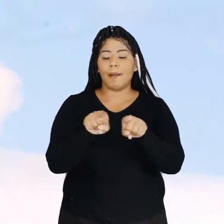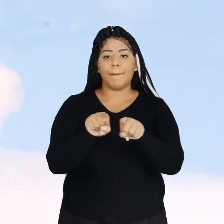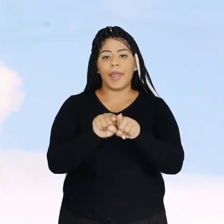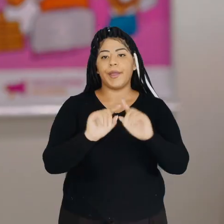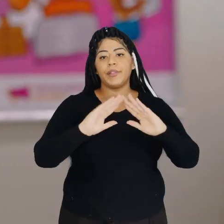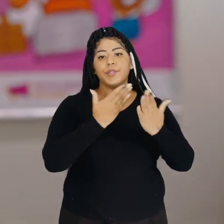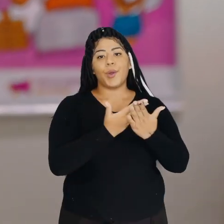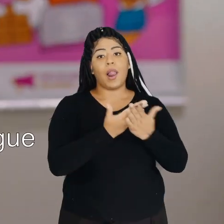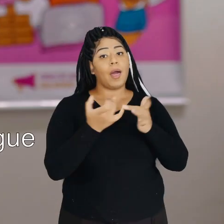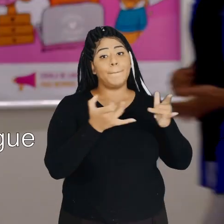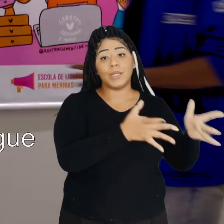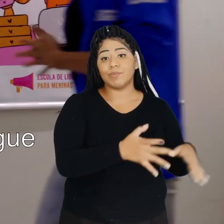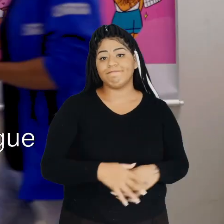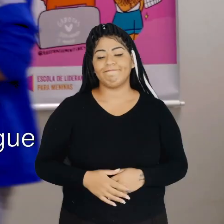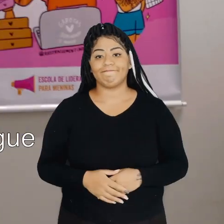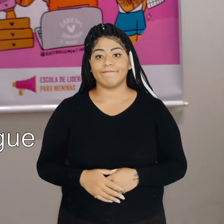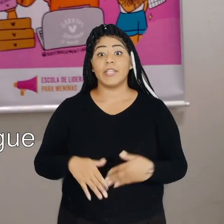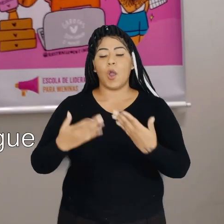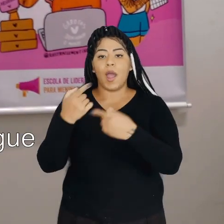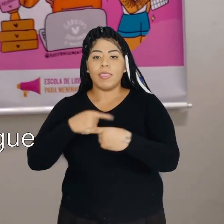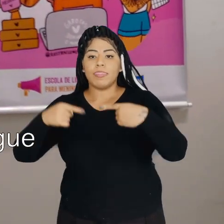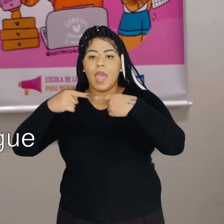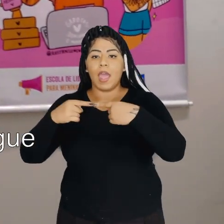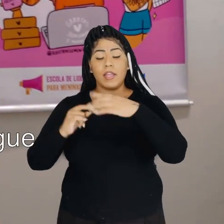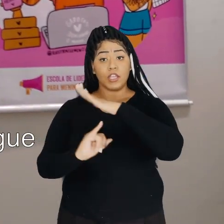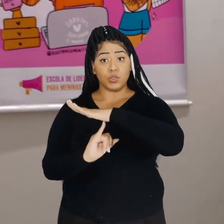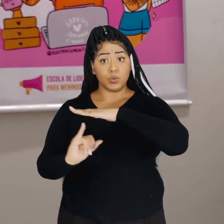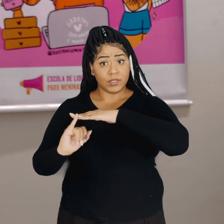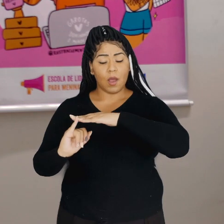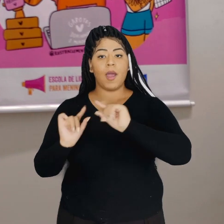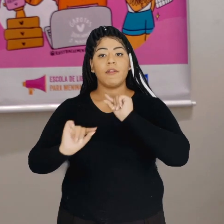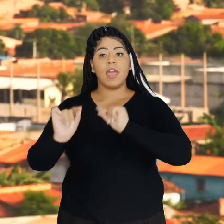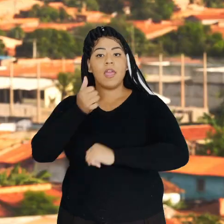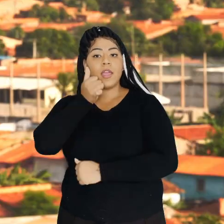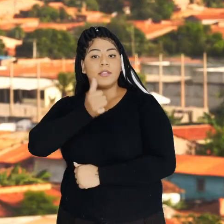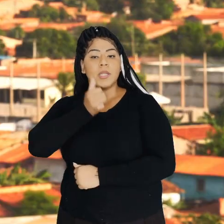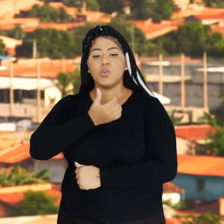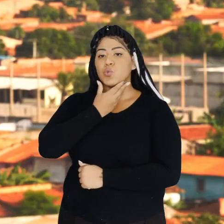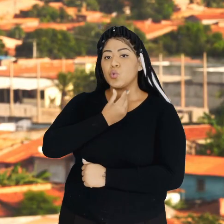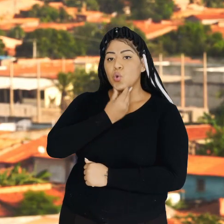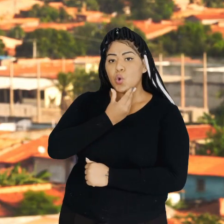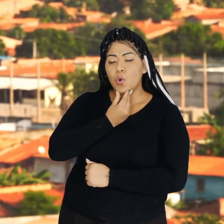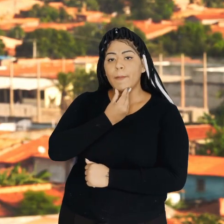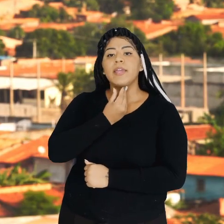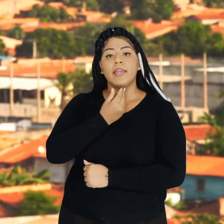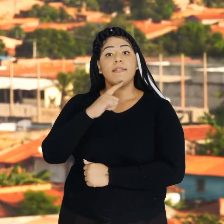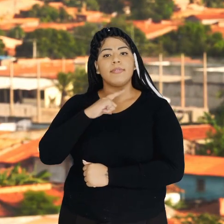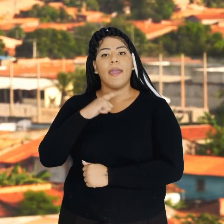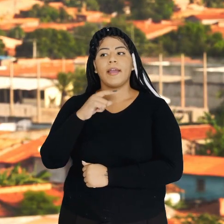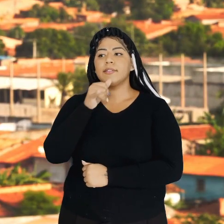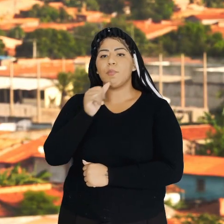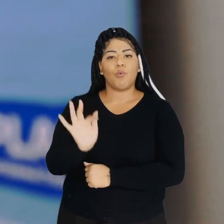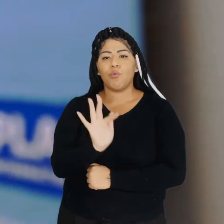seus estudos. A ideia das metodologias do La Ligue é que as meninas e os meninos eles